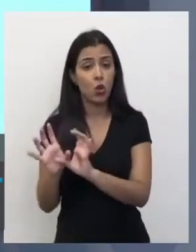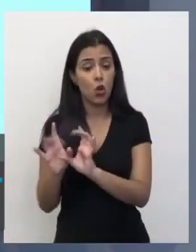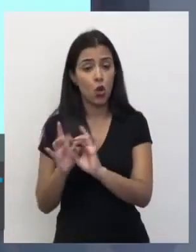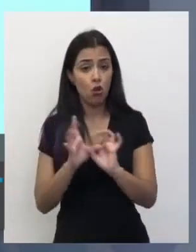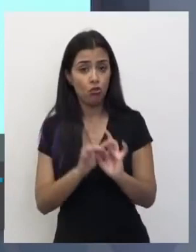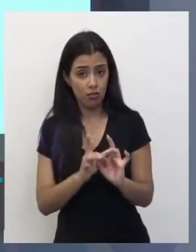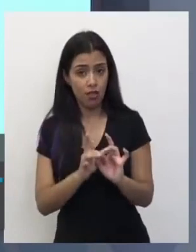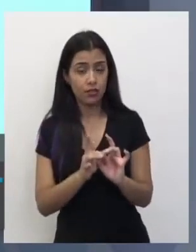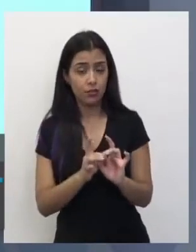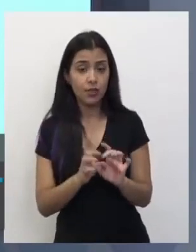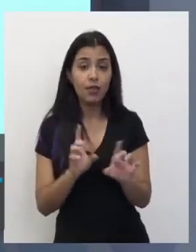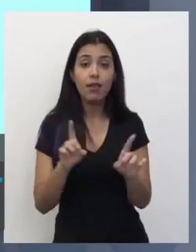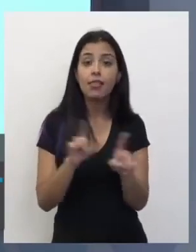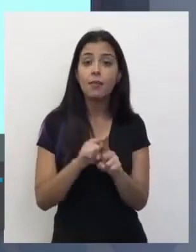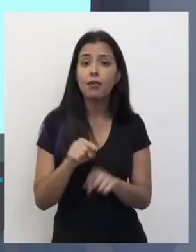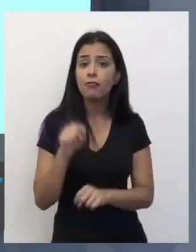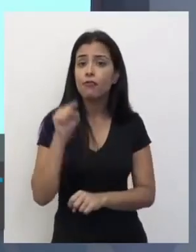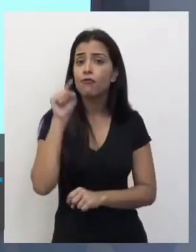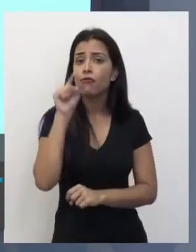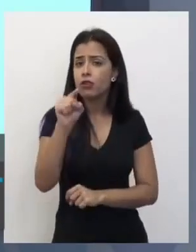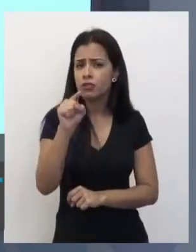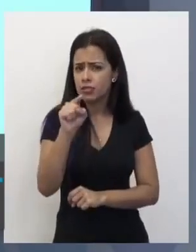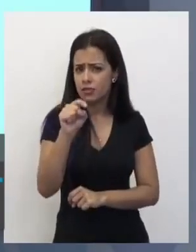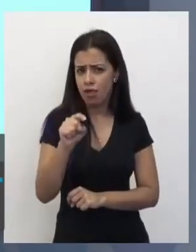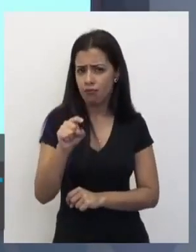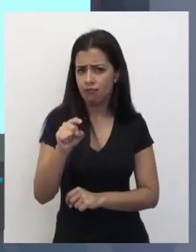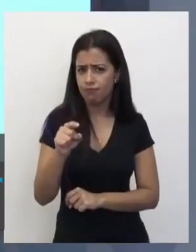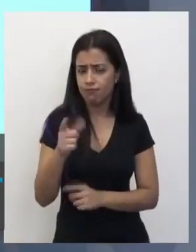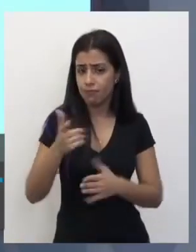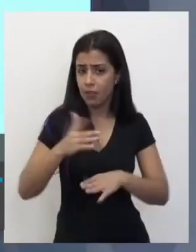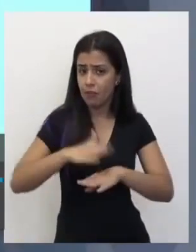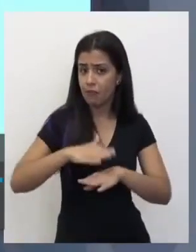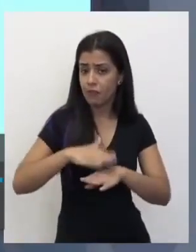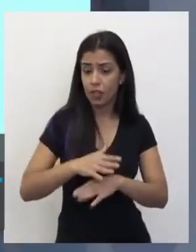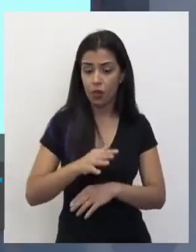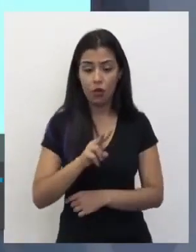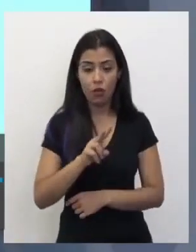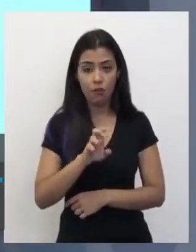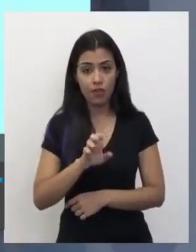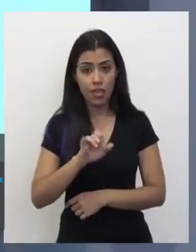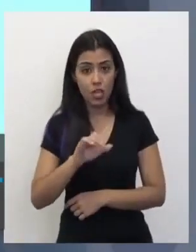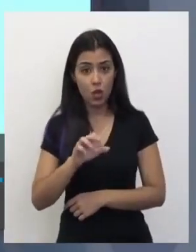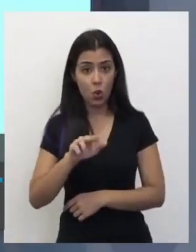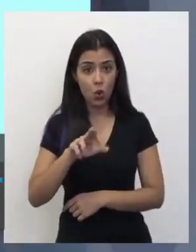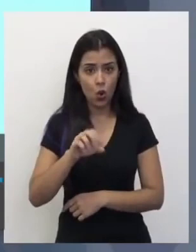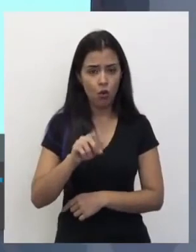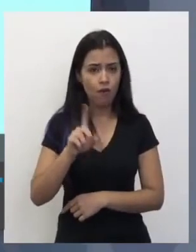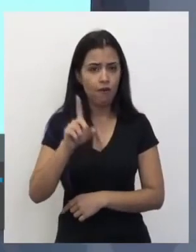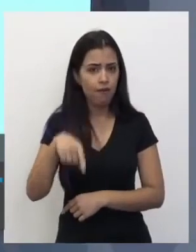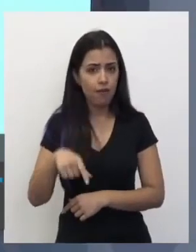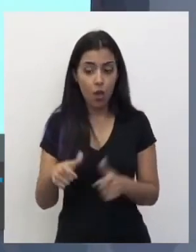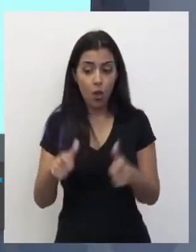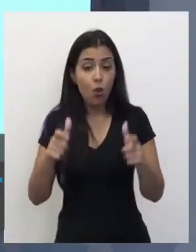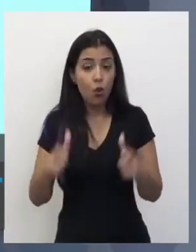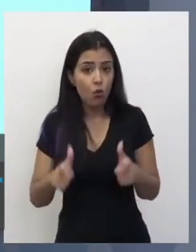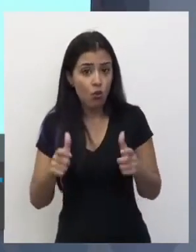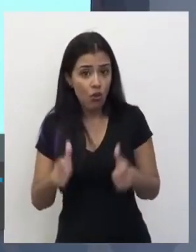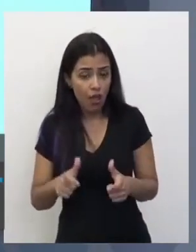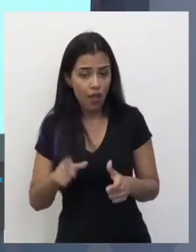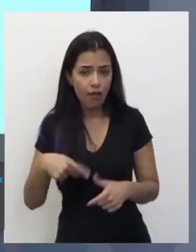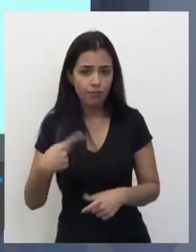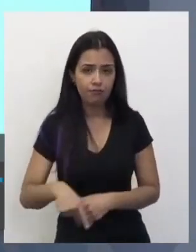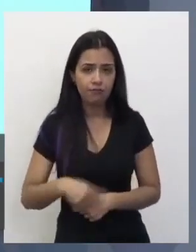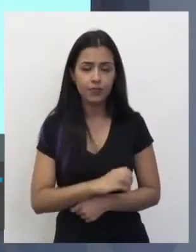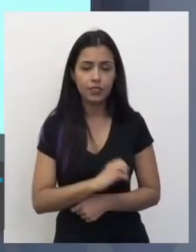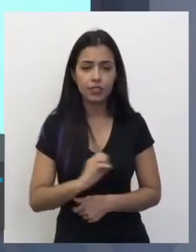vocês também fôssemos lá pontuar, o veículo seria aqui, no caso, Centro de Mídias, o local onde nós estamos fazendo essa